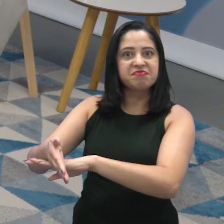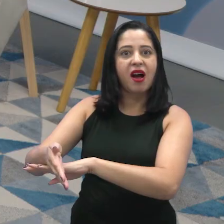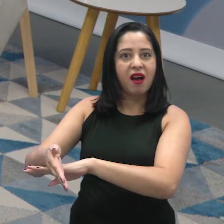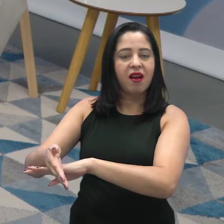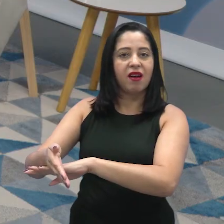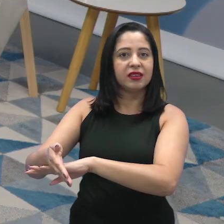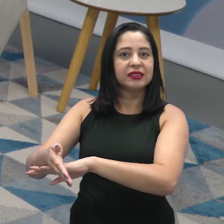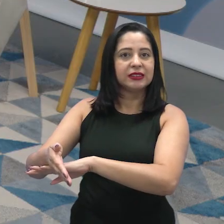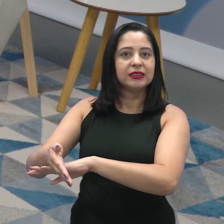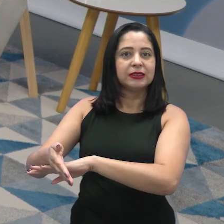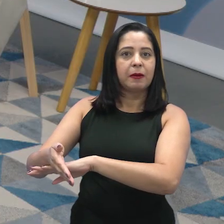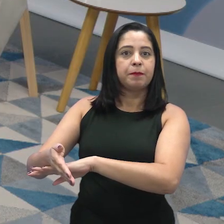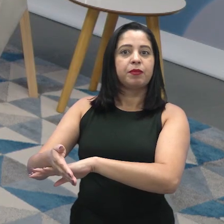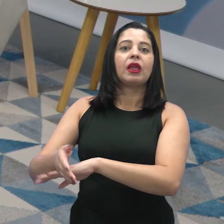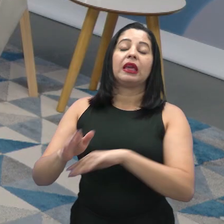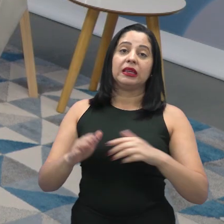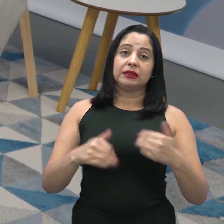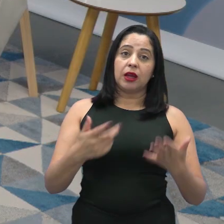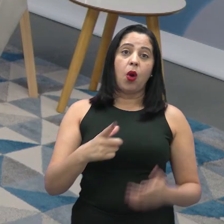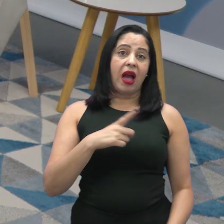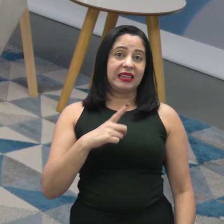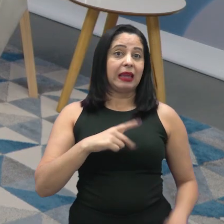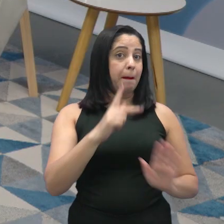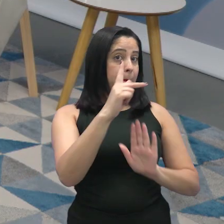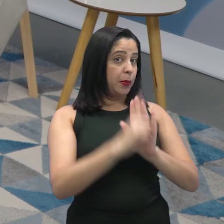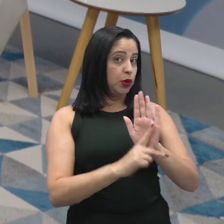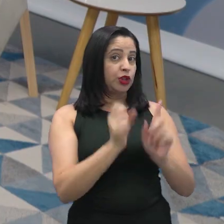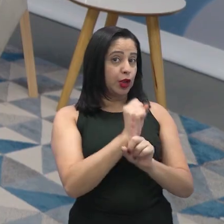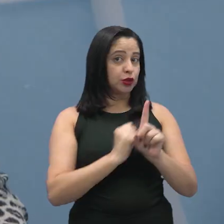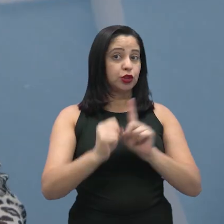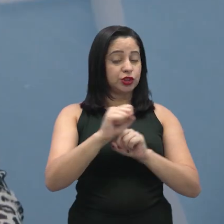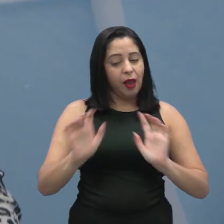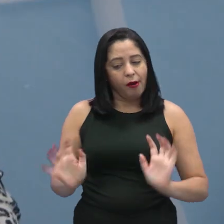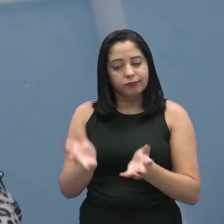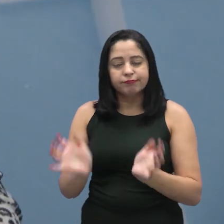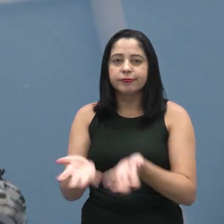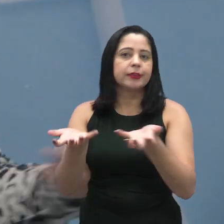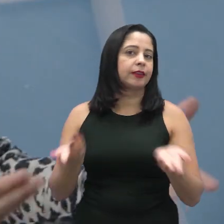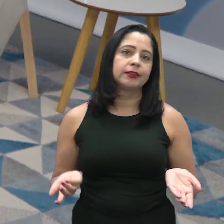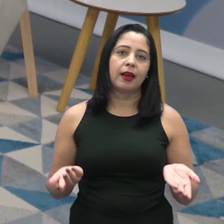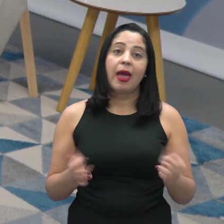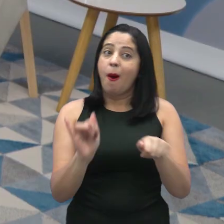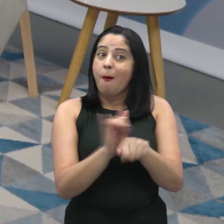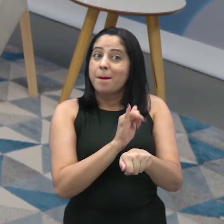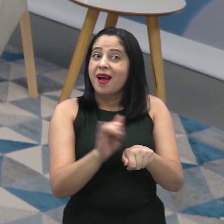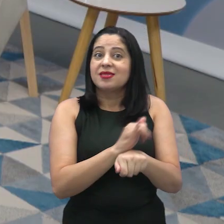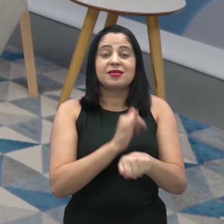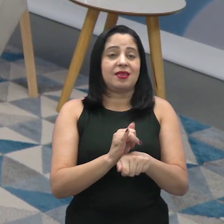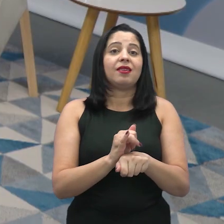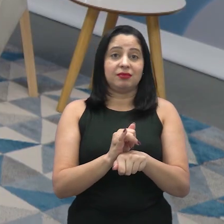manter, e muitos programas sociais ali acabam, né, incentivando. É a única forma ali da pessoa conseguir, né,